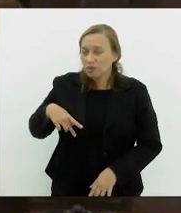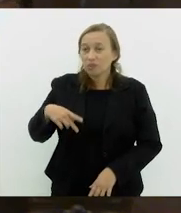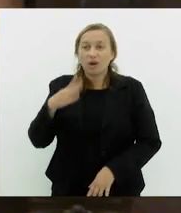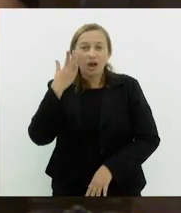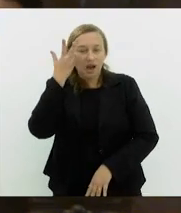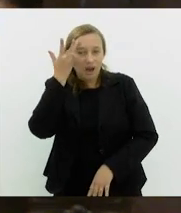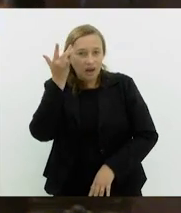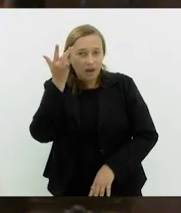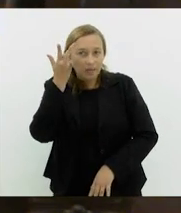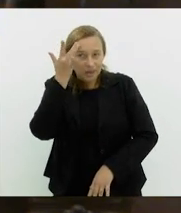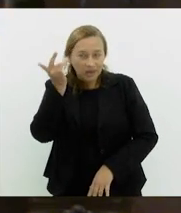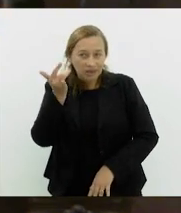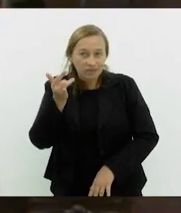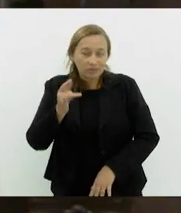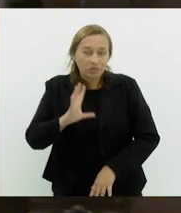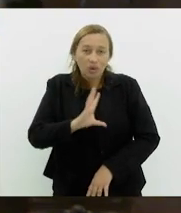tenho